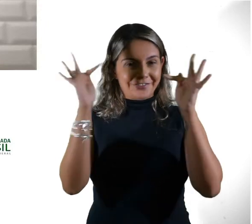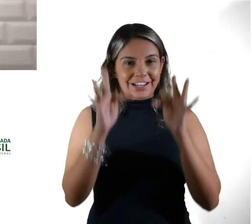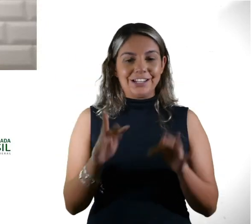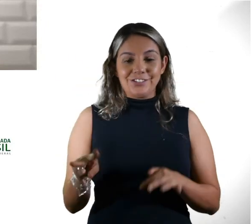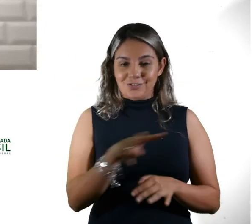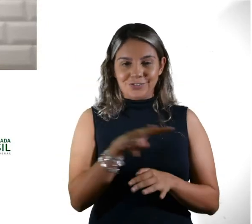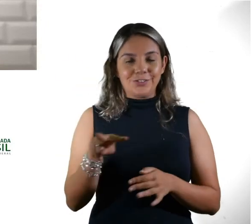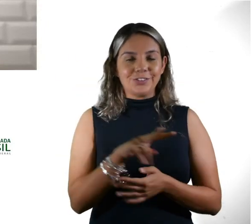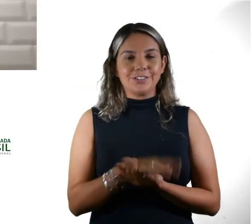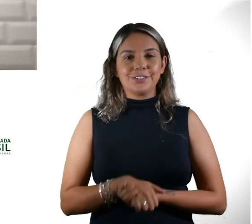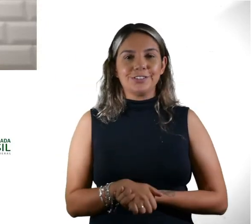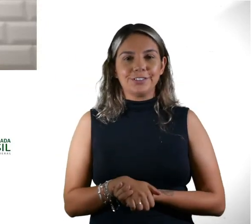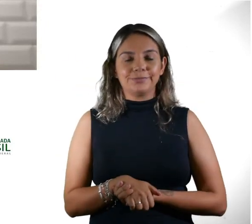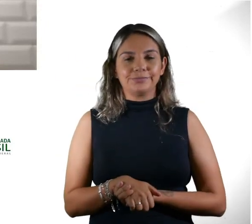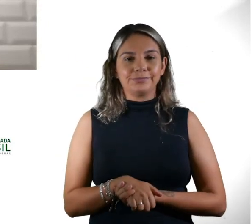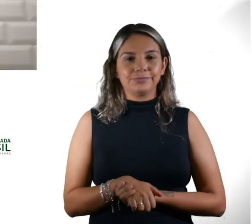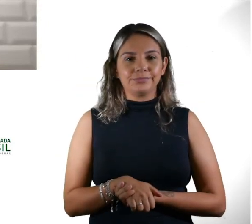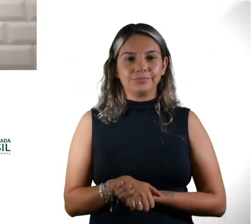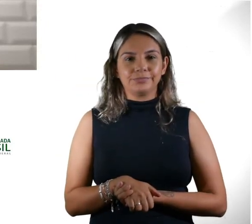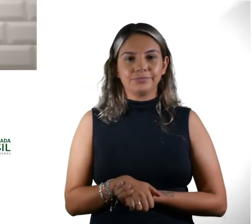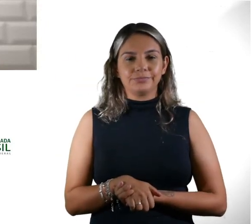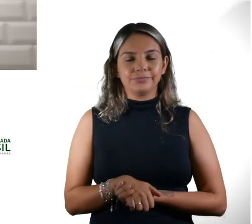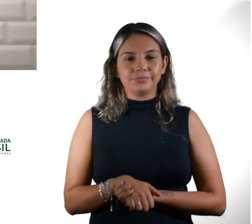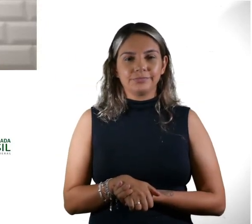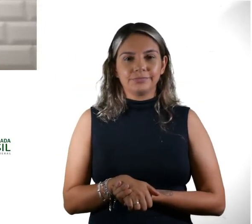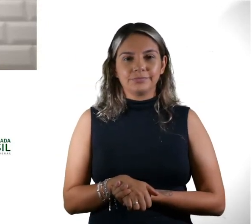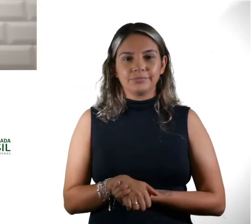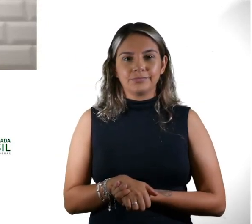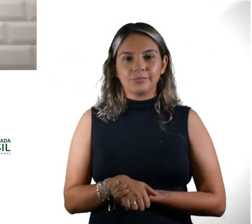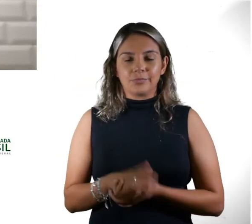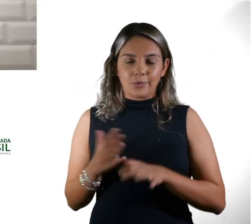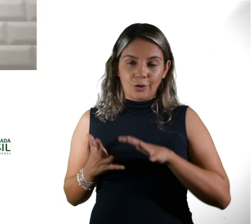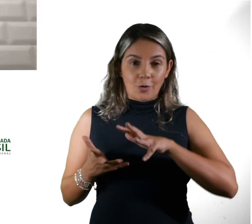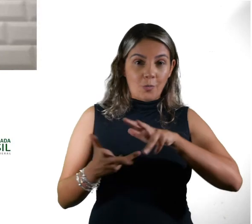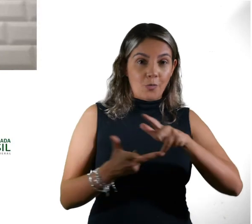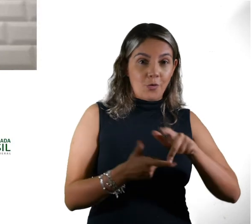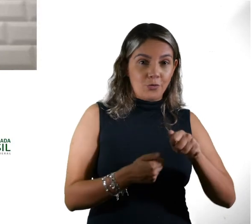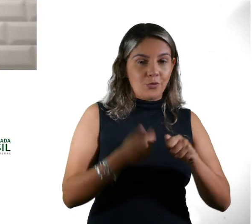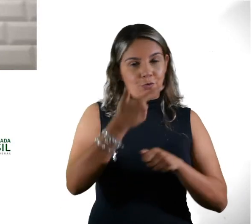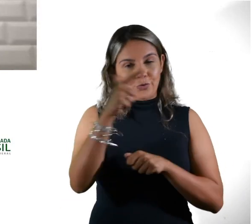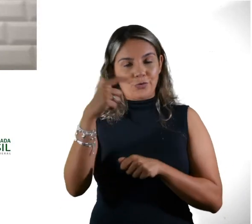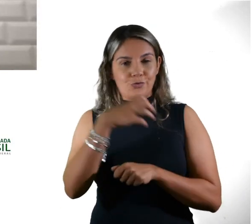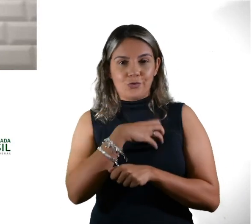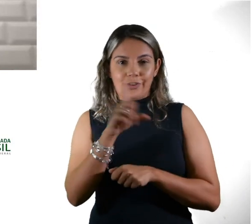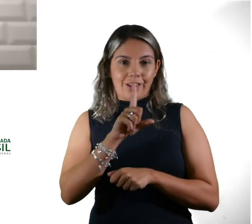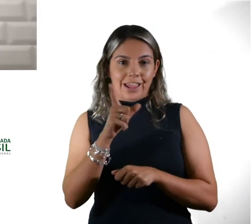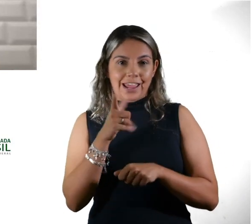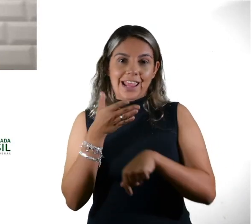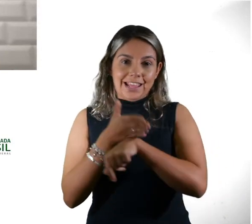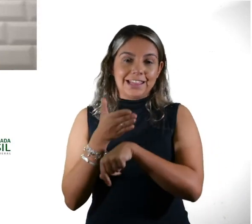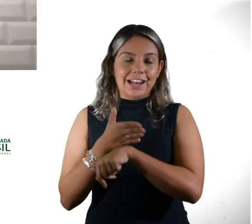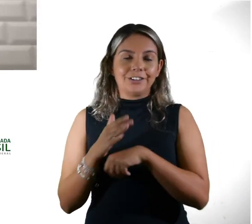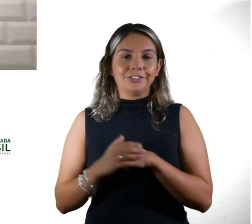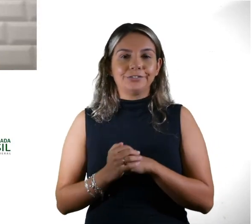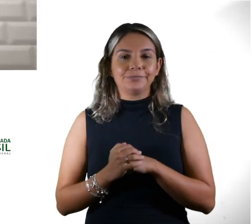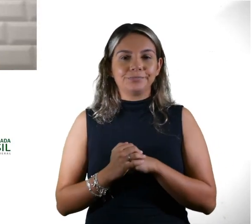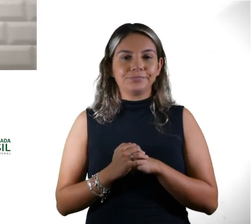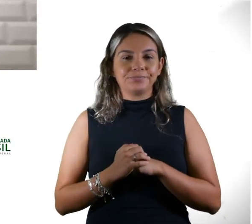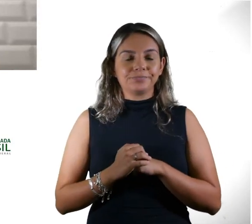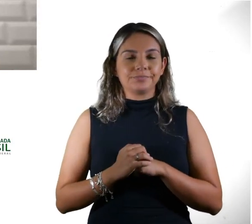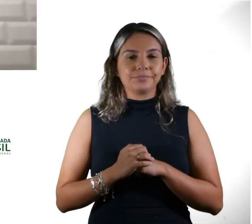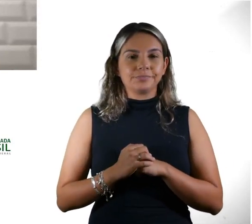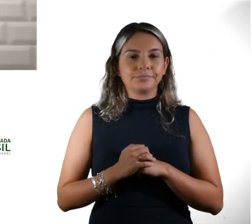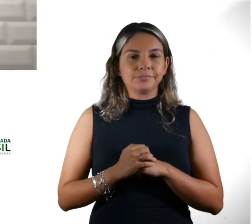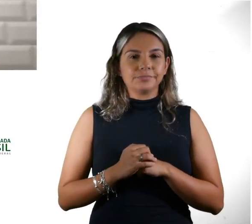os 2. E porque me está a dar acesso a universos que de outra forma eu não teria acesso a ele.